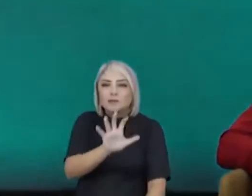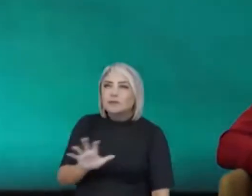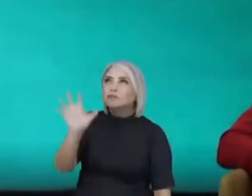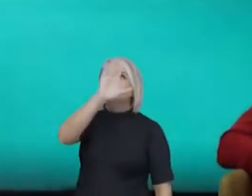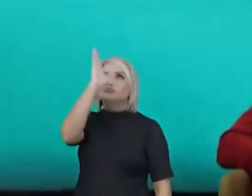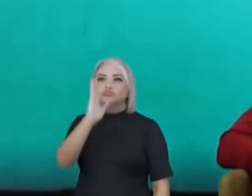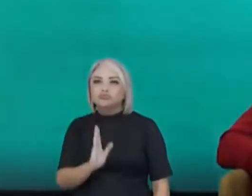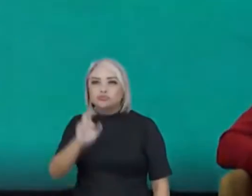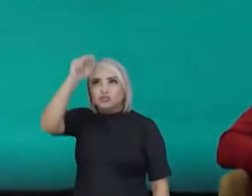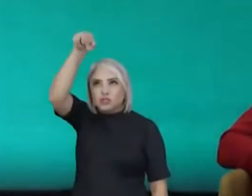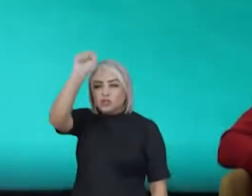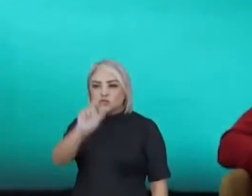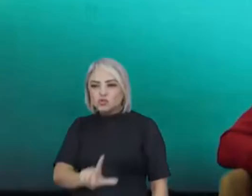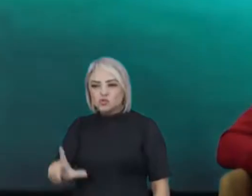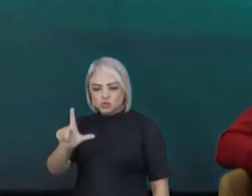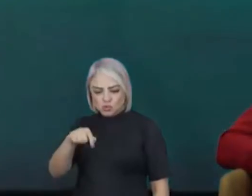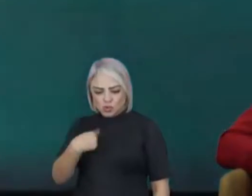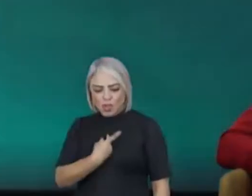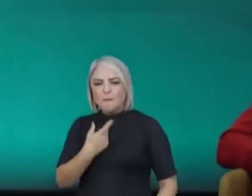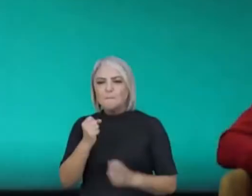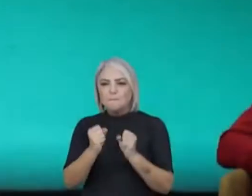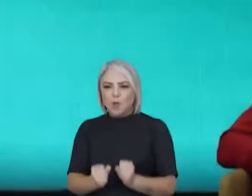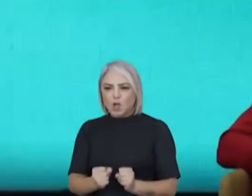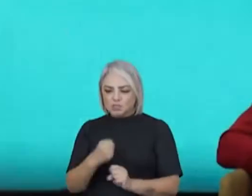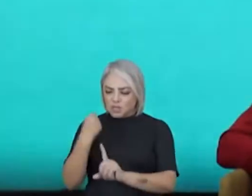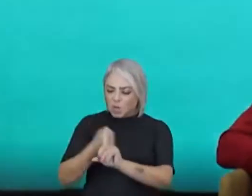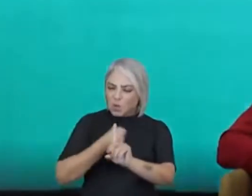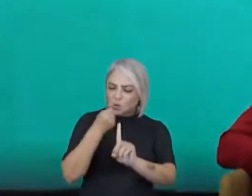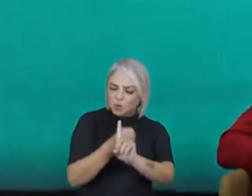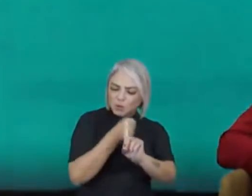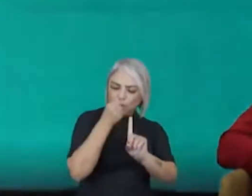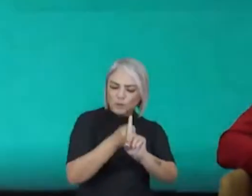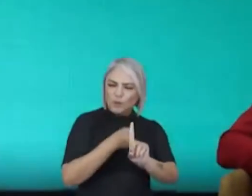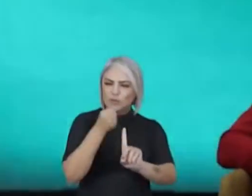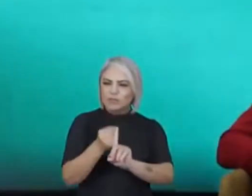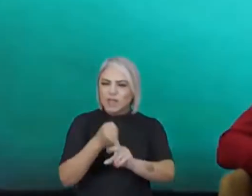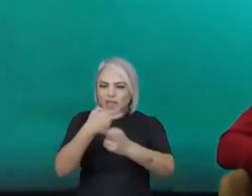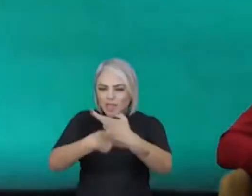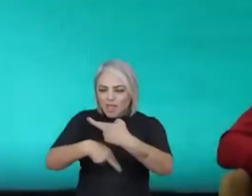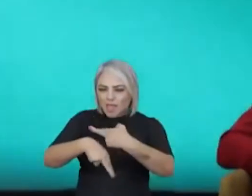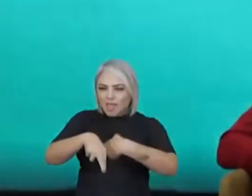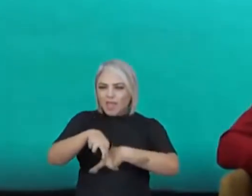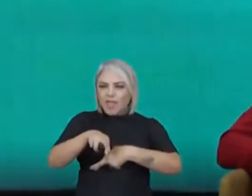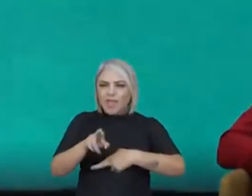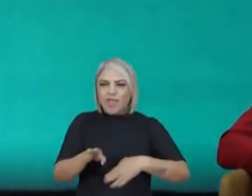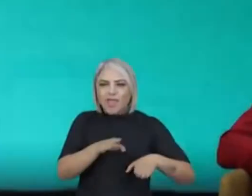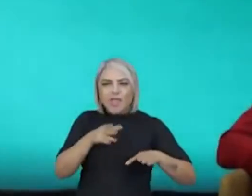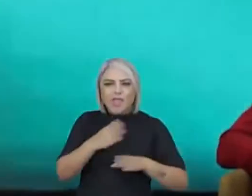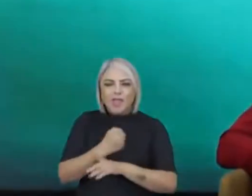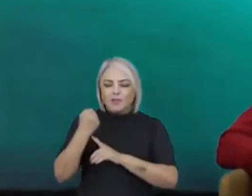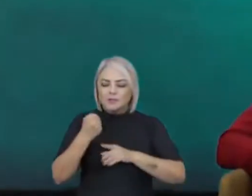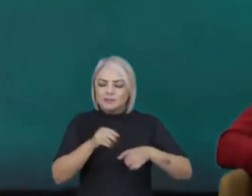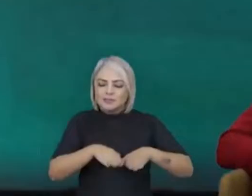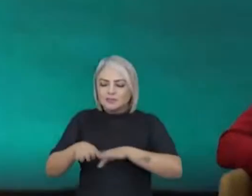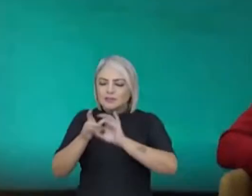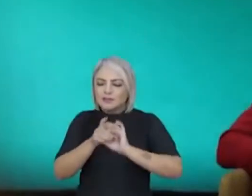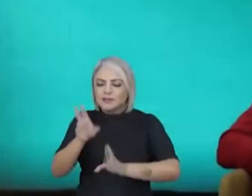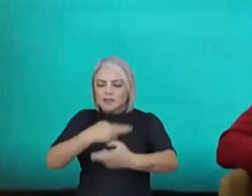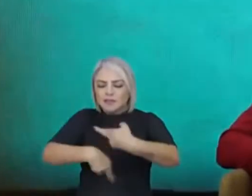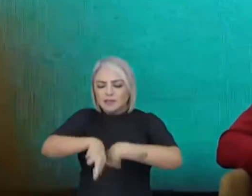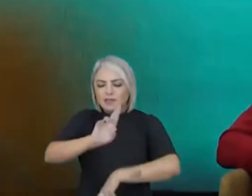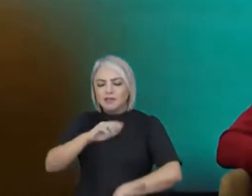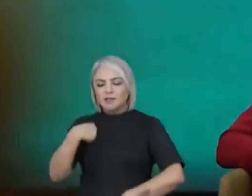para que a gente possa lutar reconquistar a democracia e recuperar a nossa